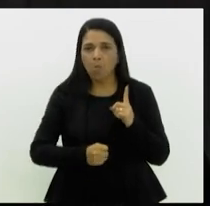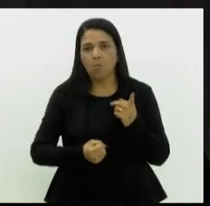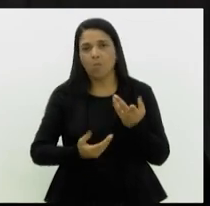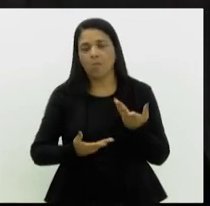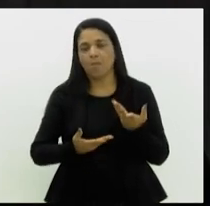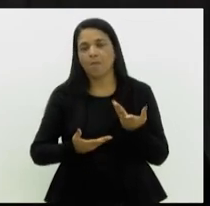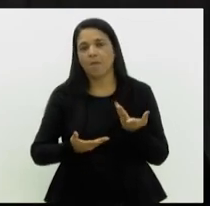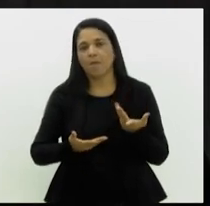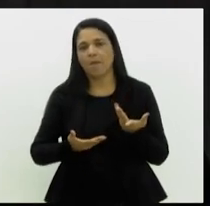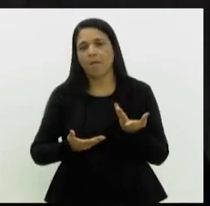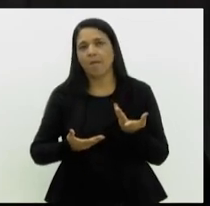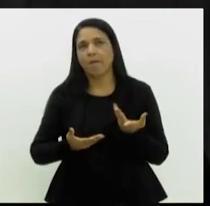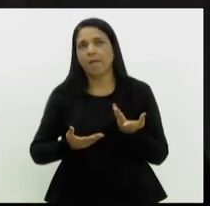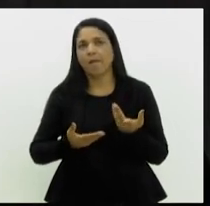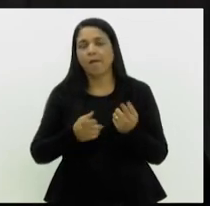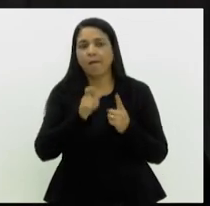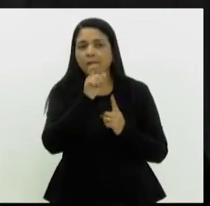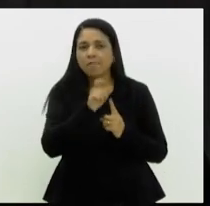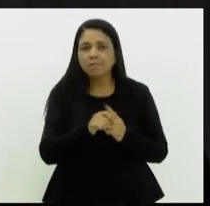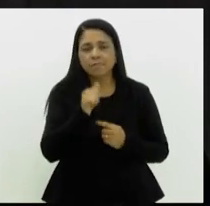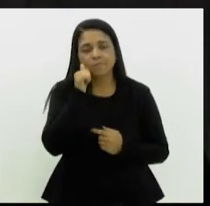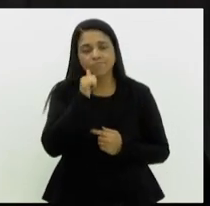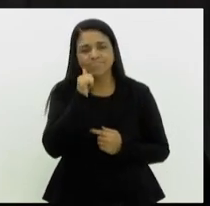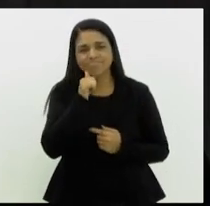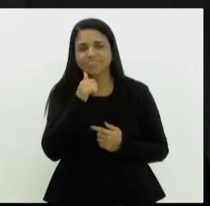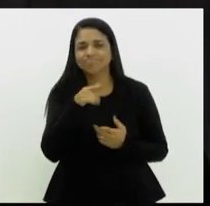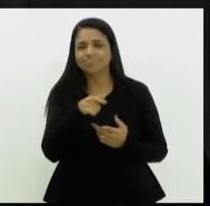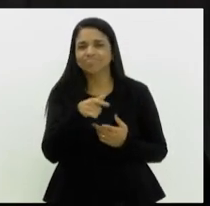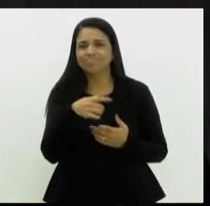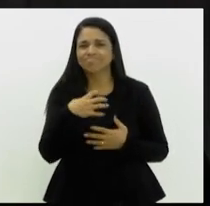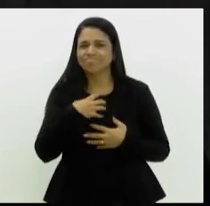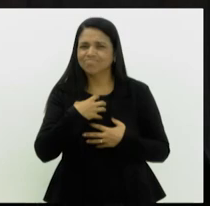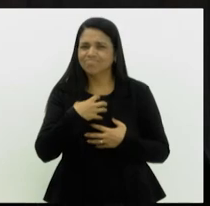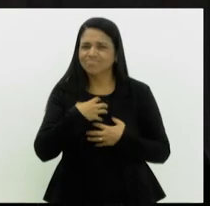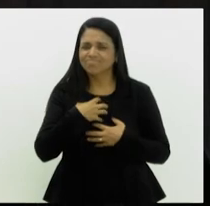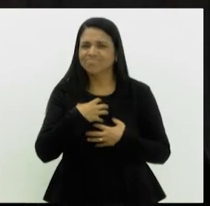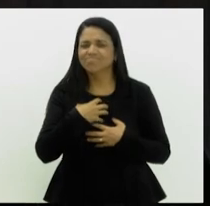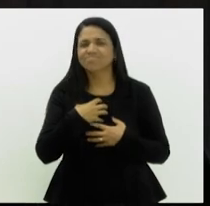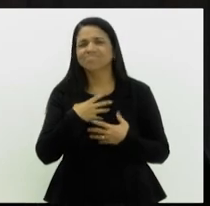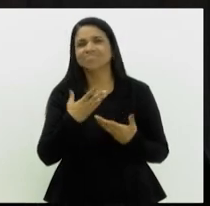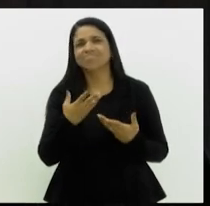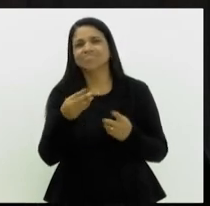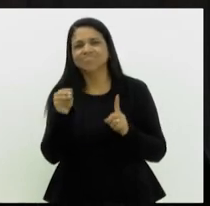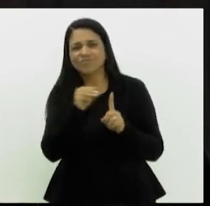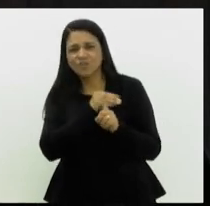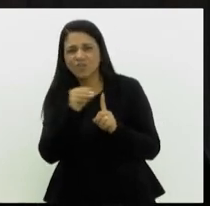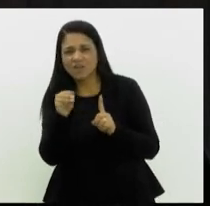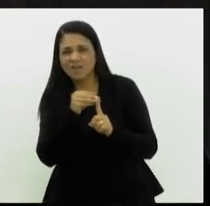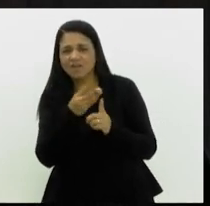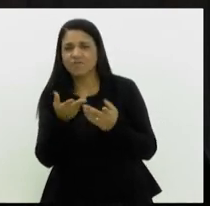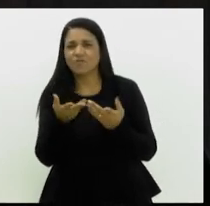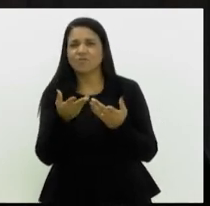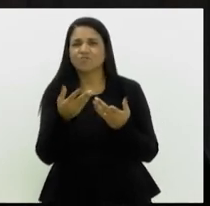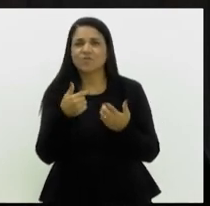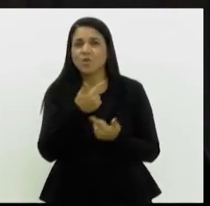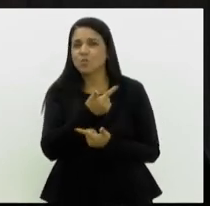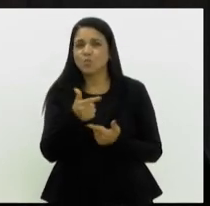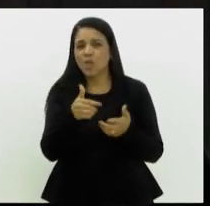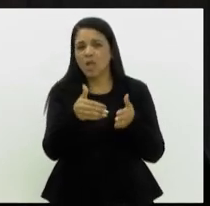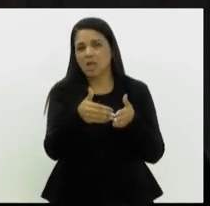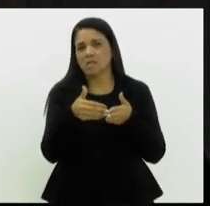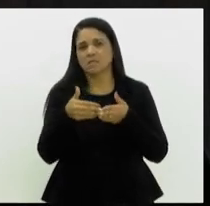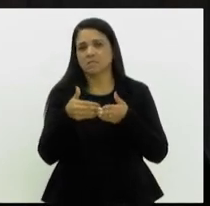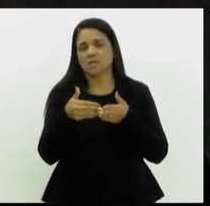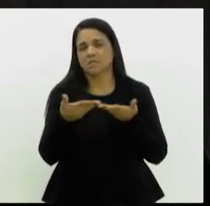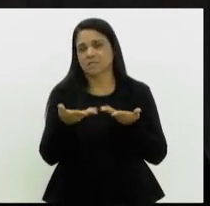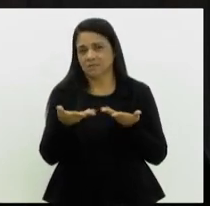ali completamente numa situação delicada, de vulnerabilidade, e ela não tem uma licença maternidade diante de